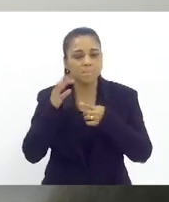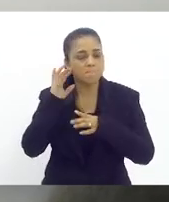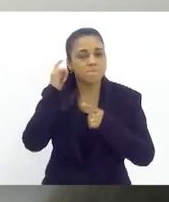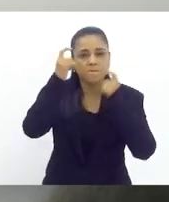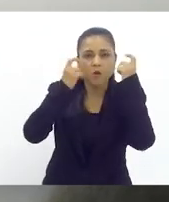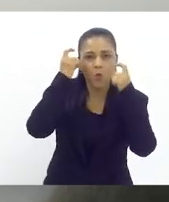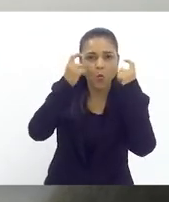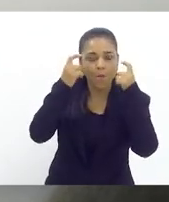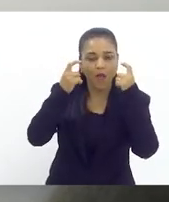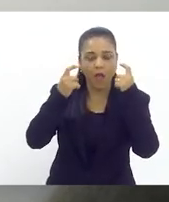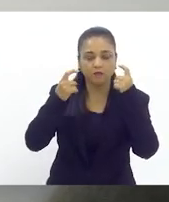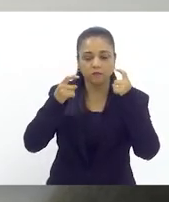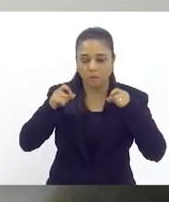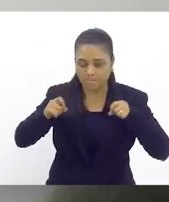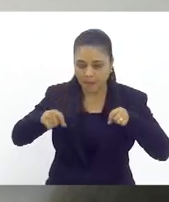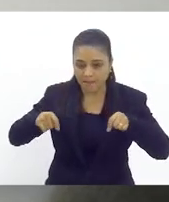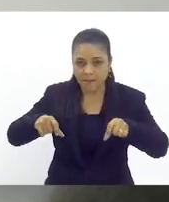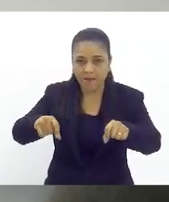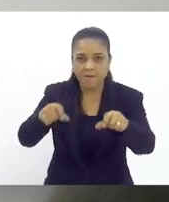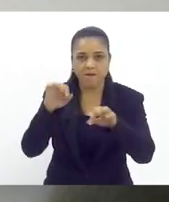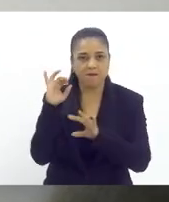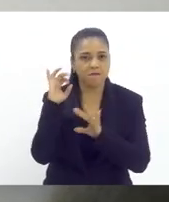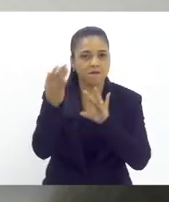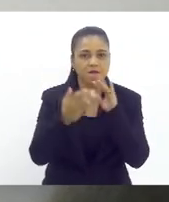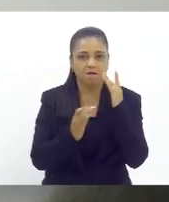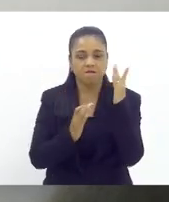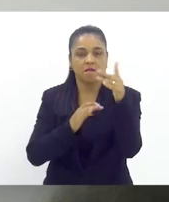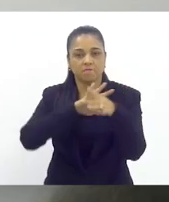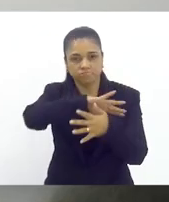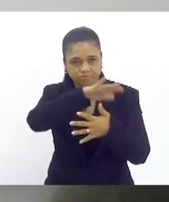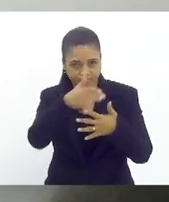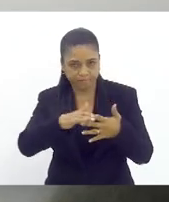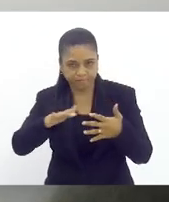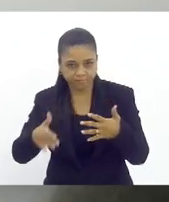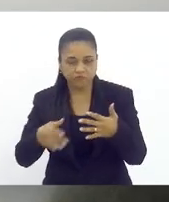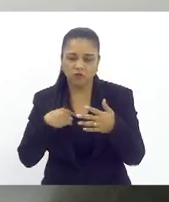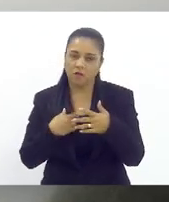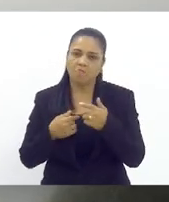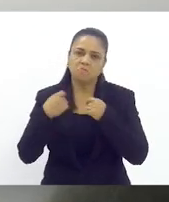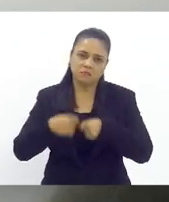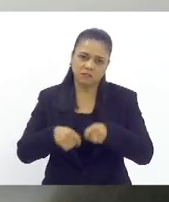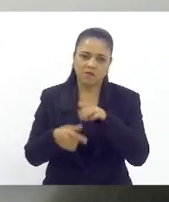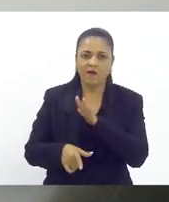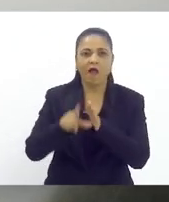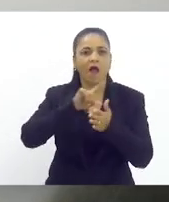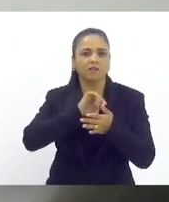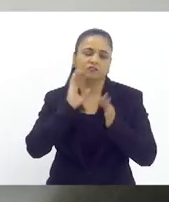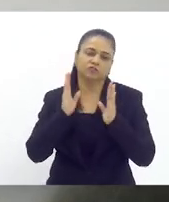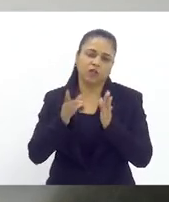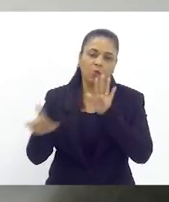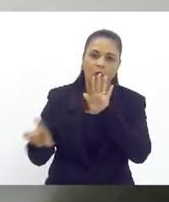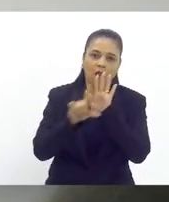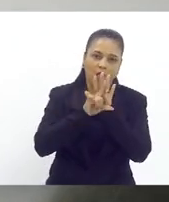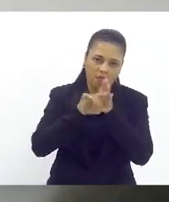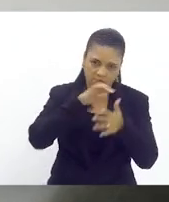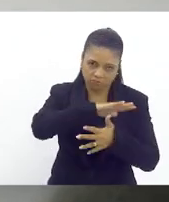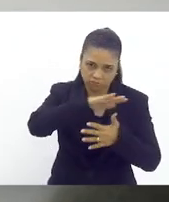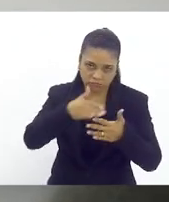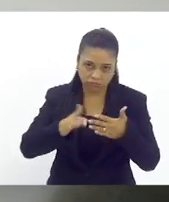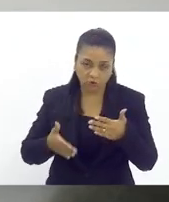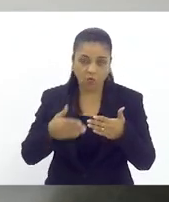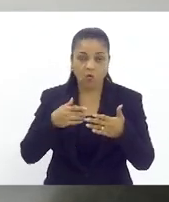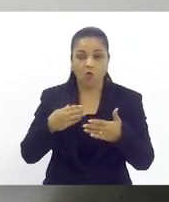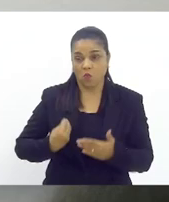com a proteção dela proteção Já devia estar garantida lá atrás inclusive com a lei da Mata Atlântica então assim para um bioma que